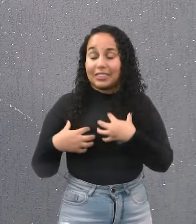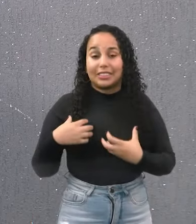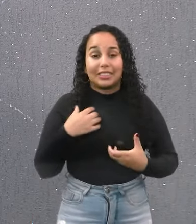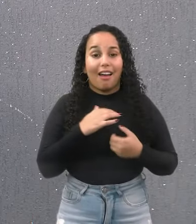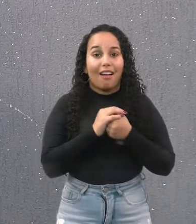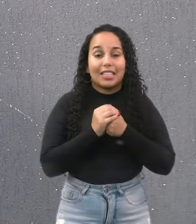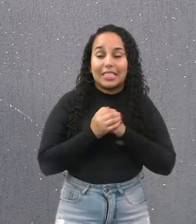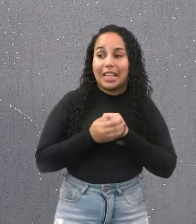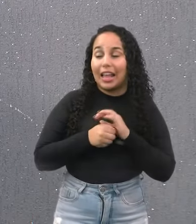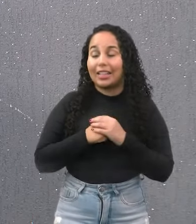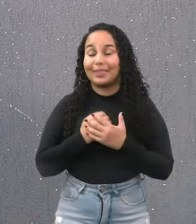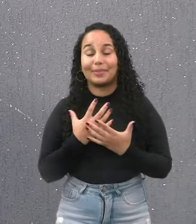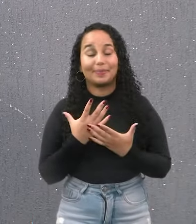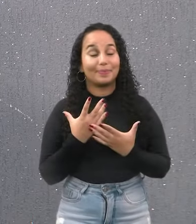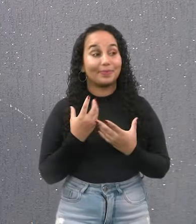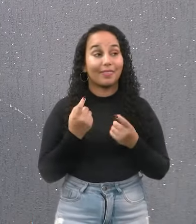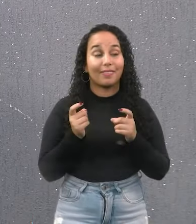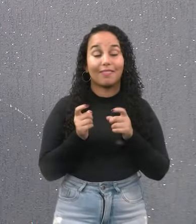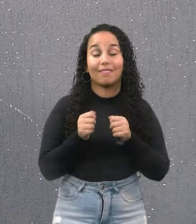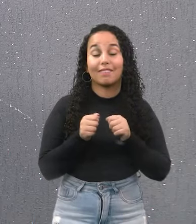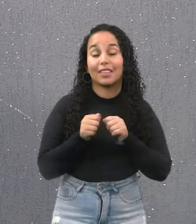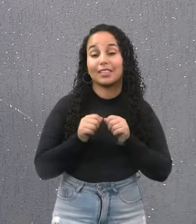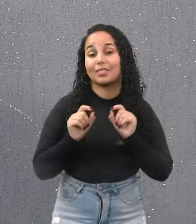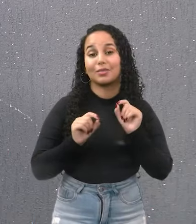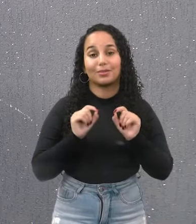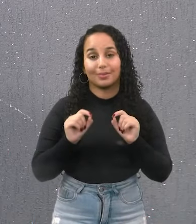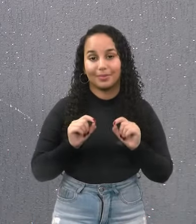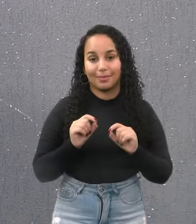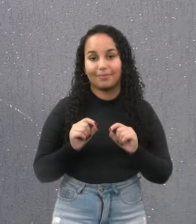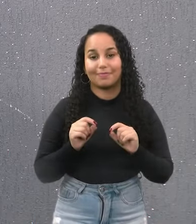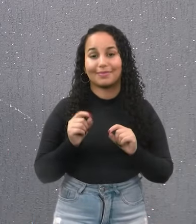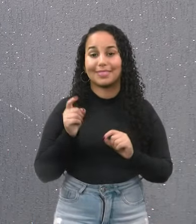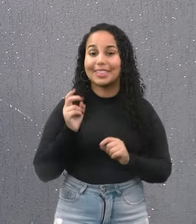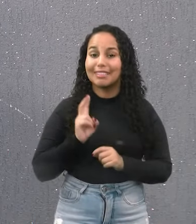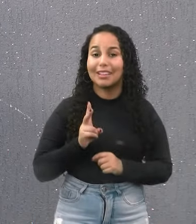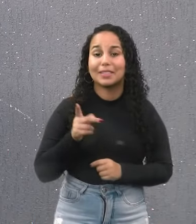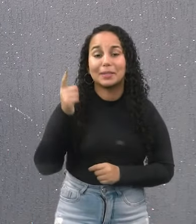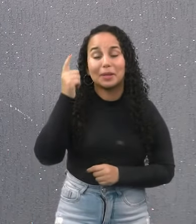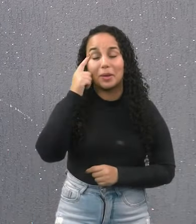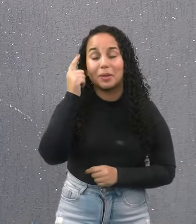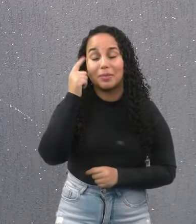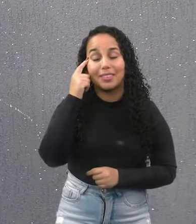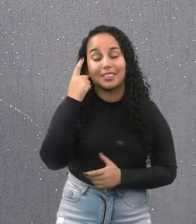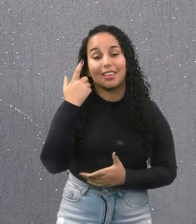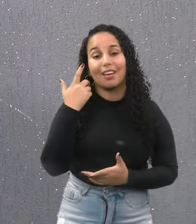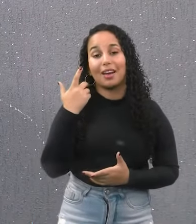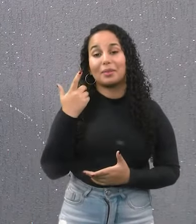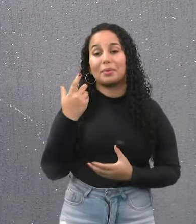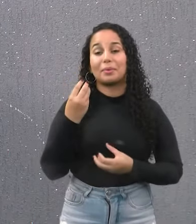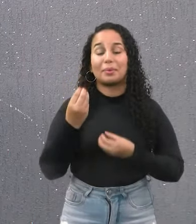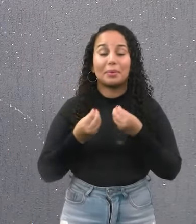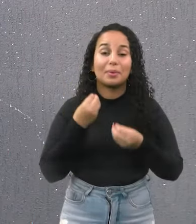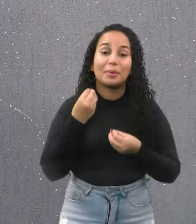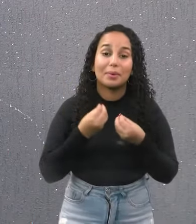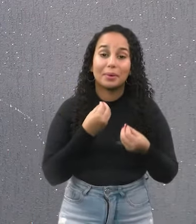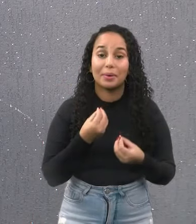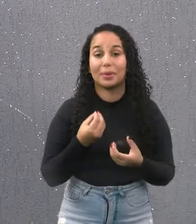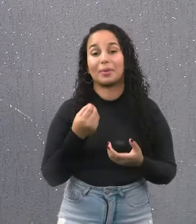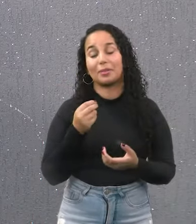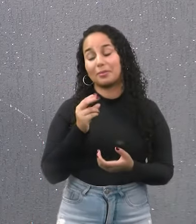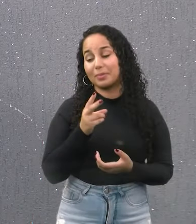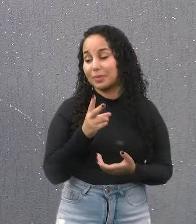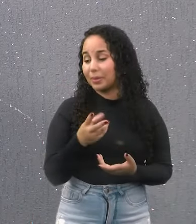ansiedade, principalmente a ansiedade, tomar conta da minha vida. Então ficava sempre pensando ali no dia de amanhã,